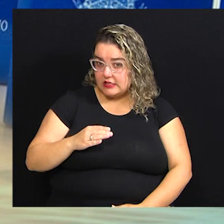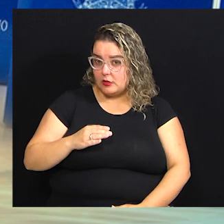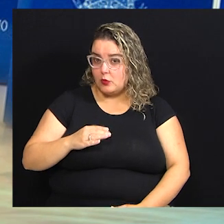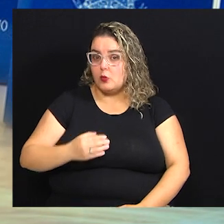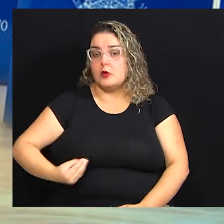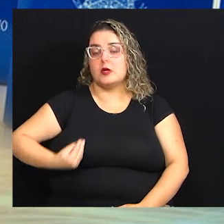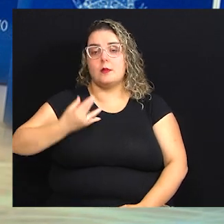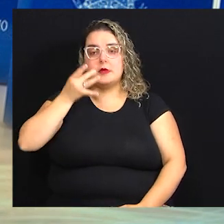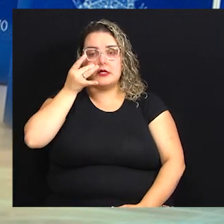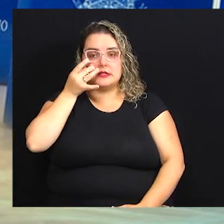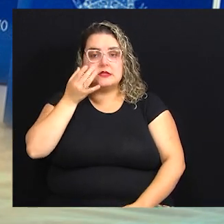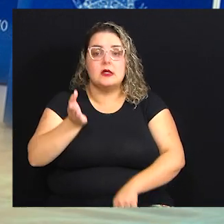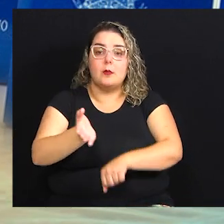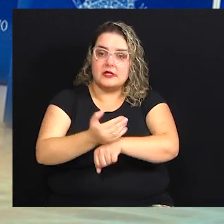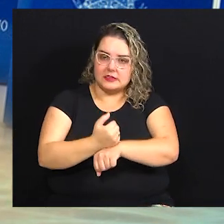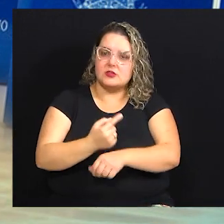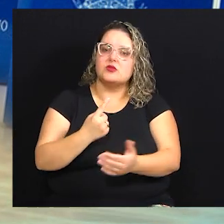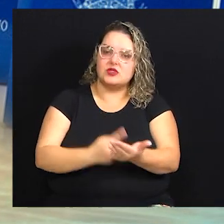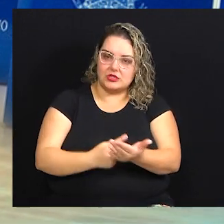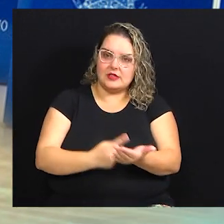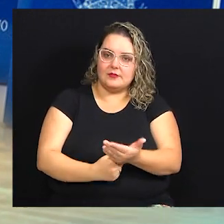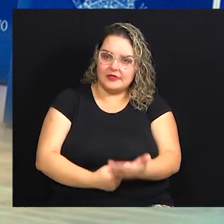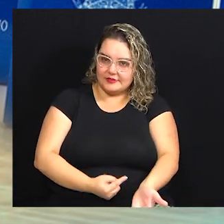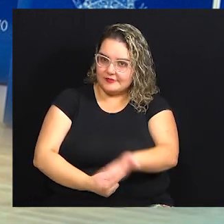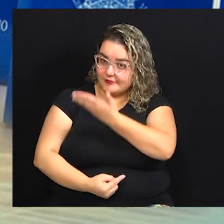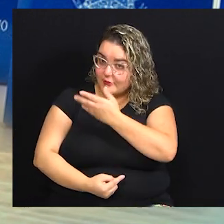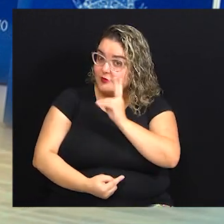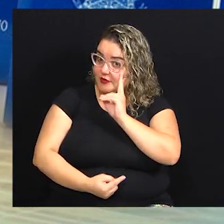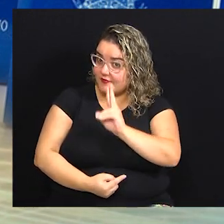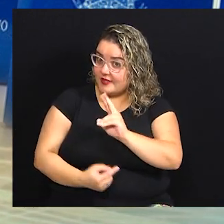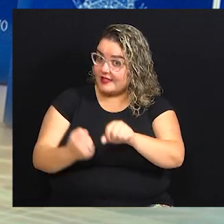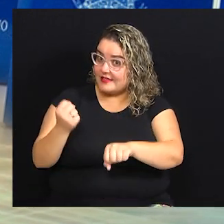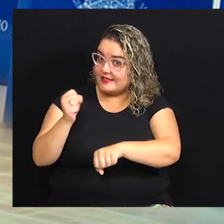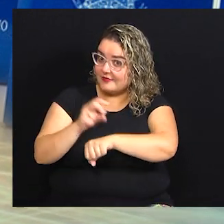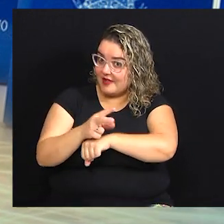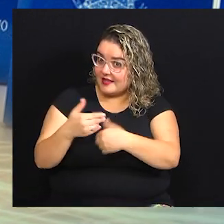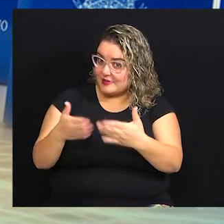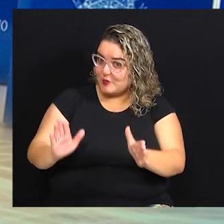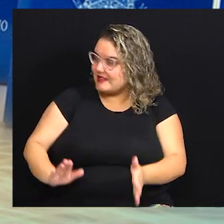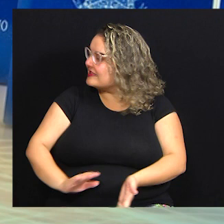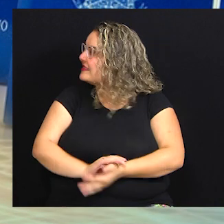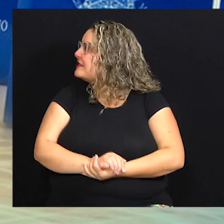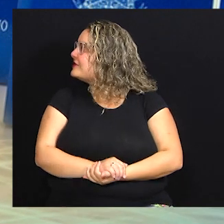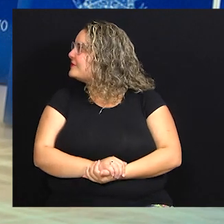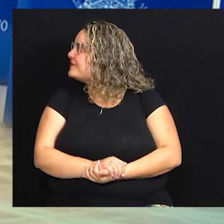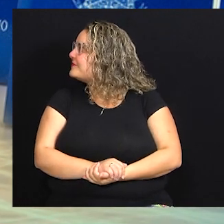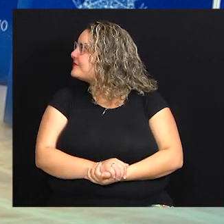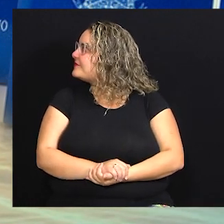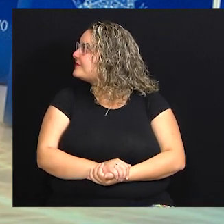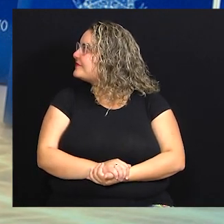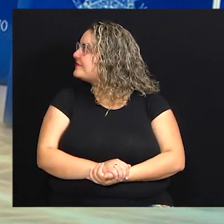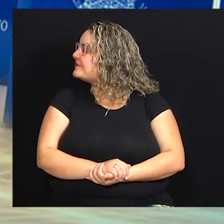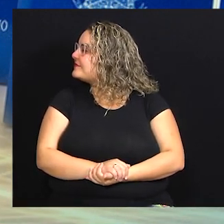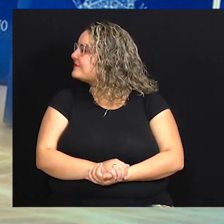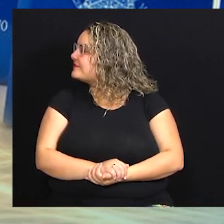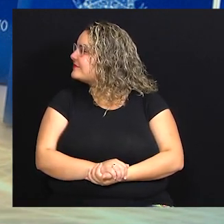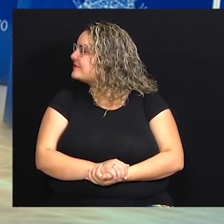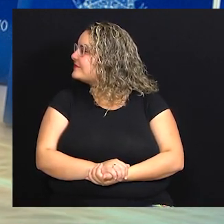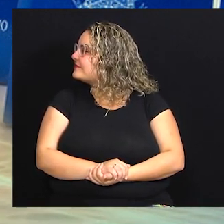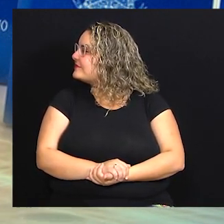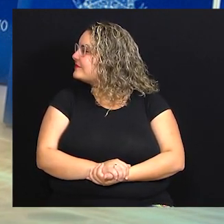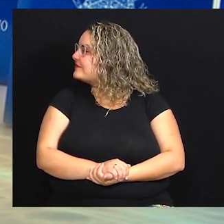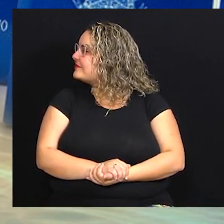assistente administrativo, atendente balconista, atendente de lanchonete, auxiliar de